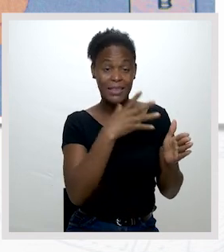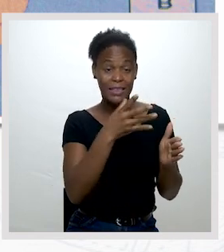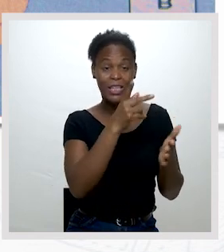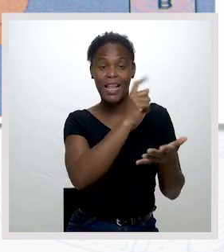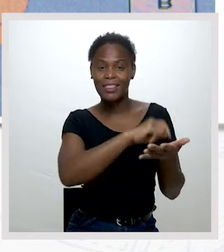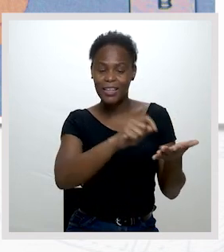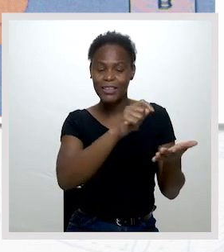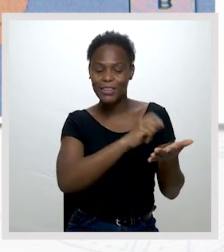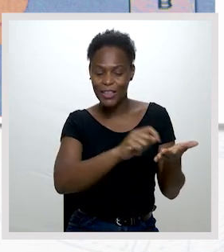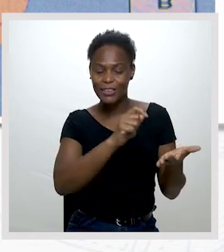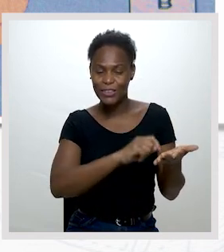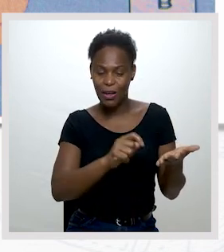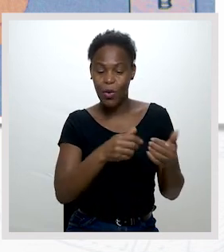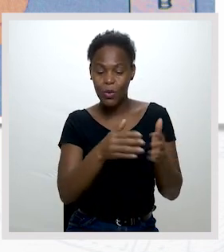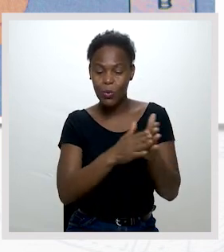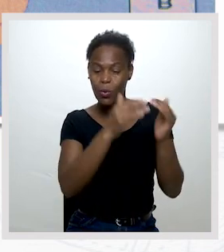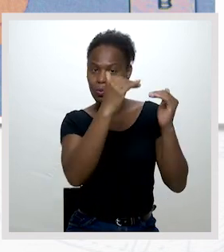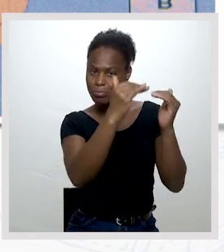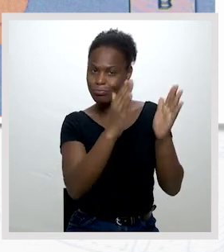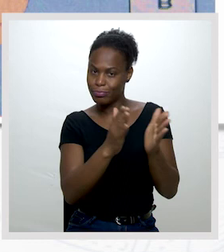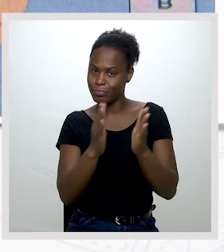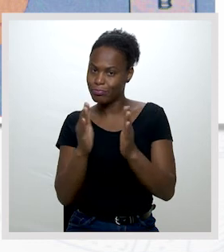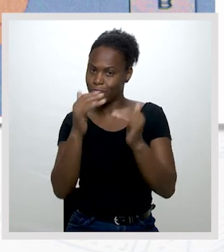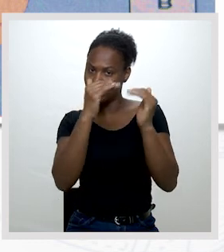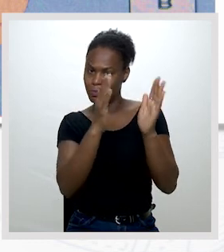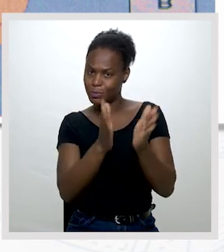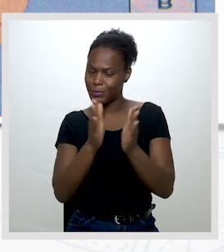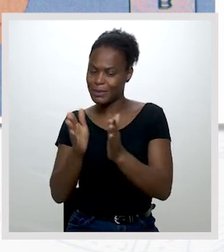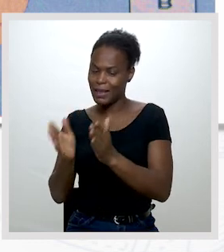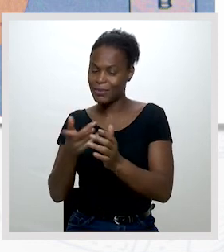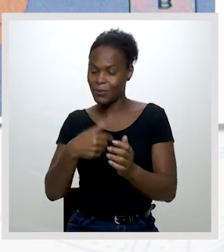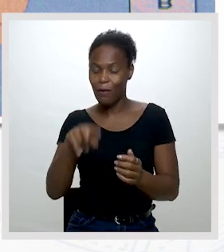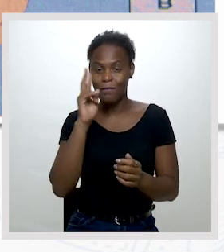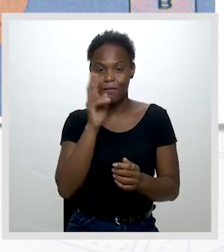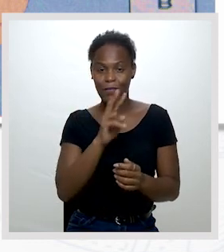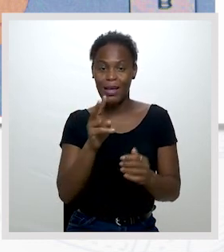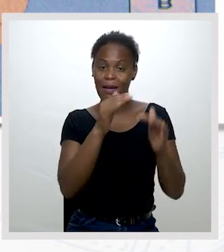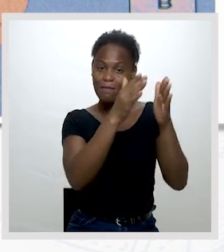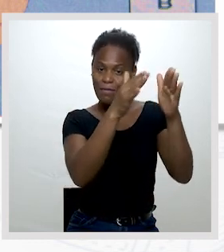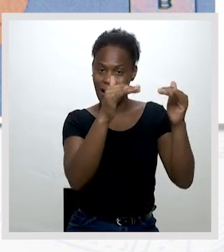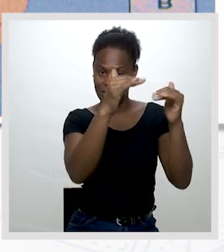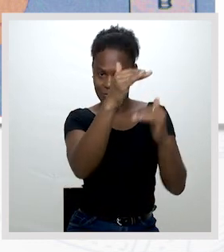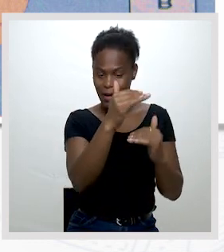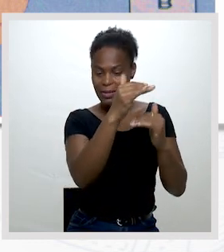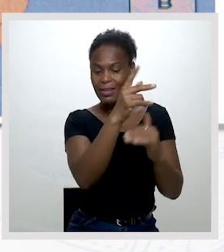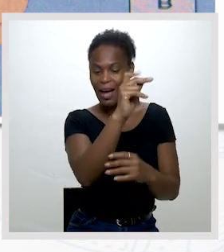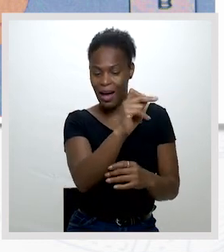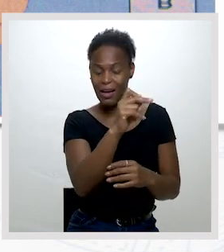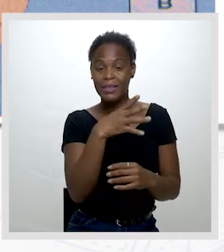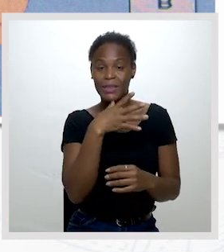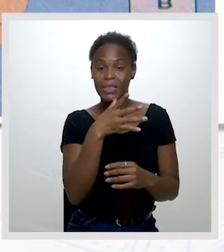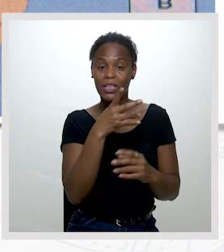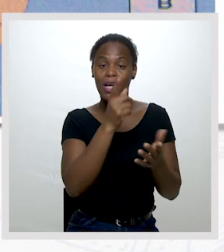é a transcrição. Todo este processo que nós estamos a ver ali na fase A, a etapa